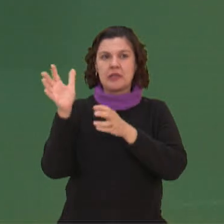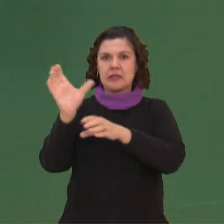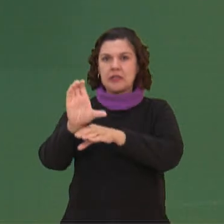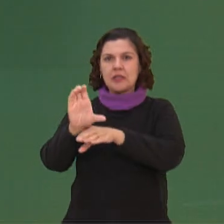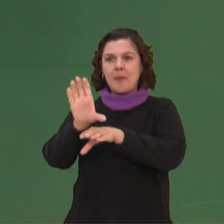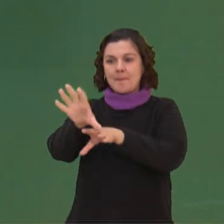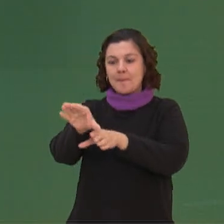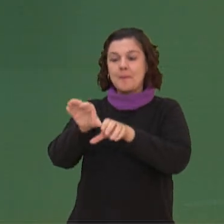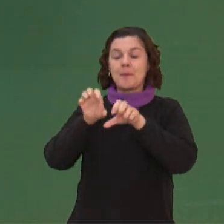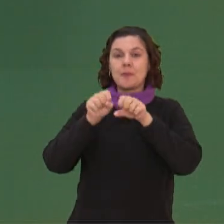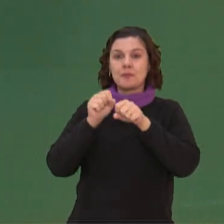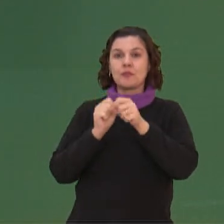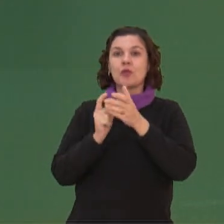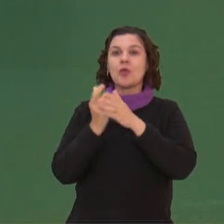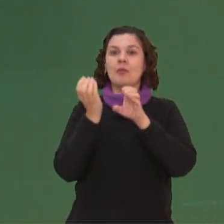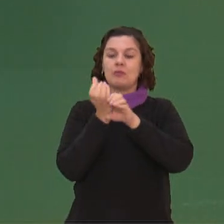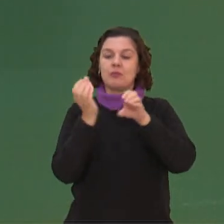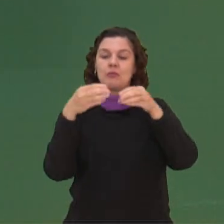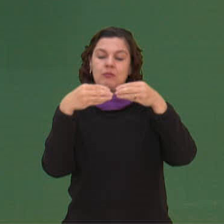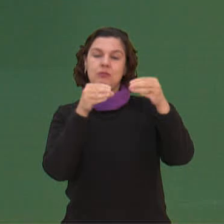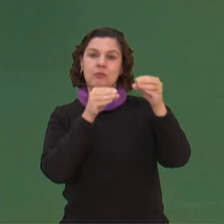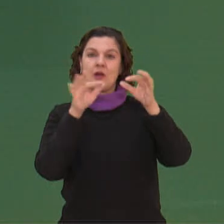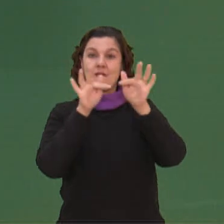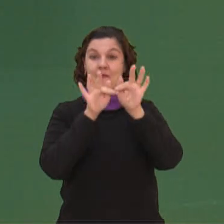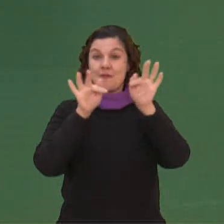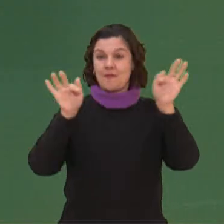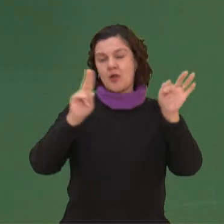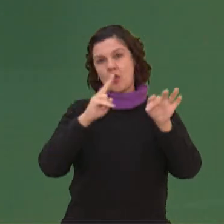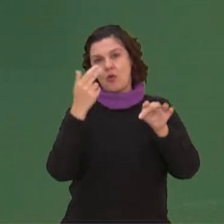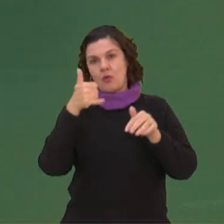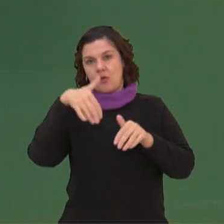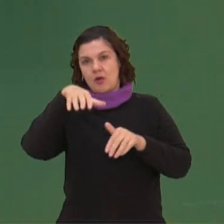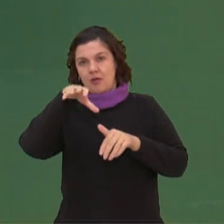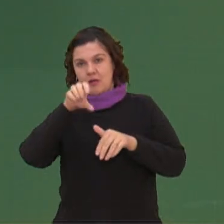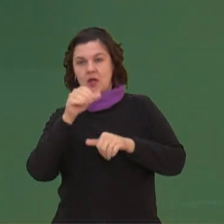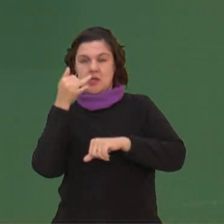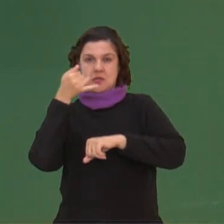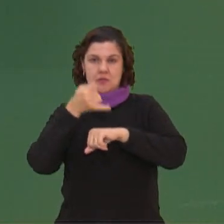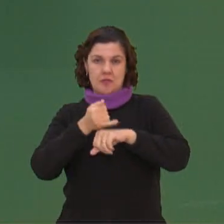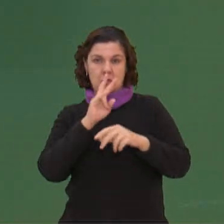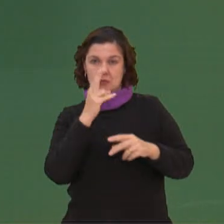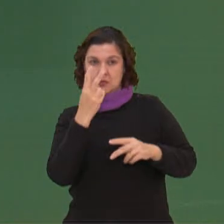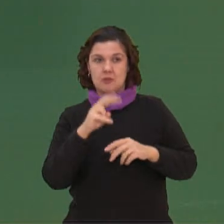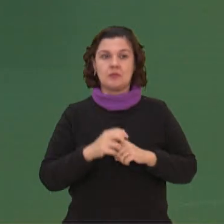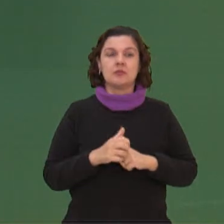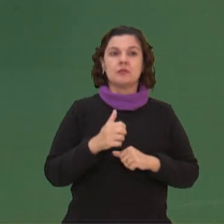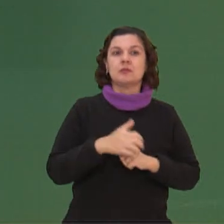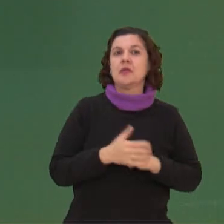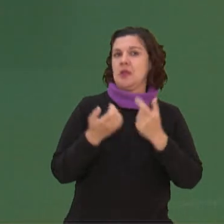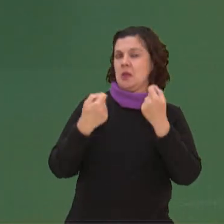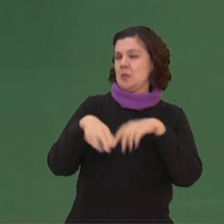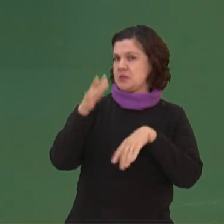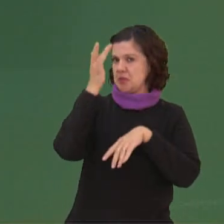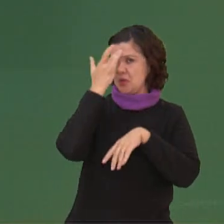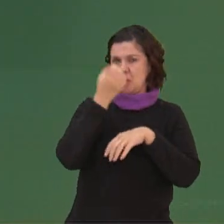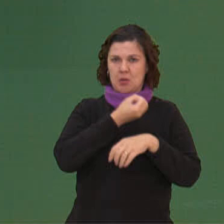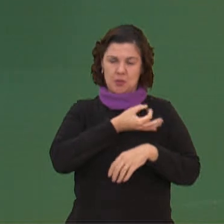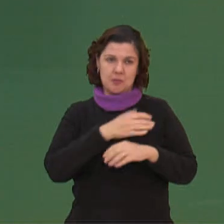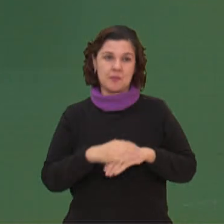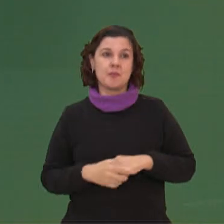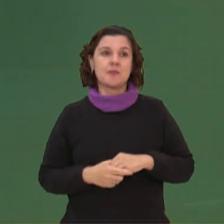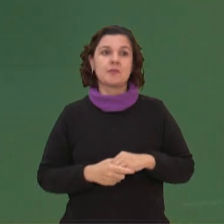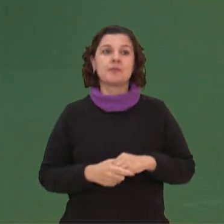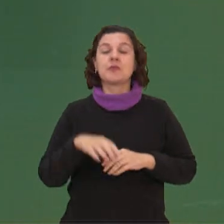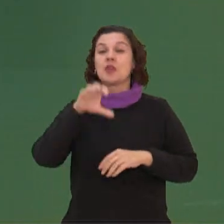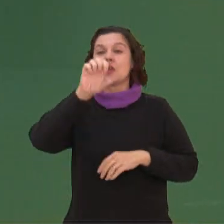principalmente tubos flexíveis de ferro ou aço, 13,6%, não tem que decorar esse número, claro. Farelo